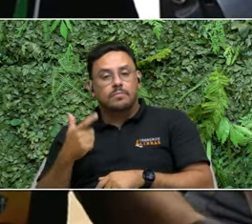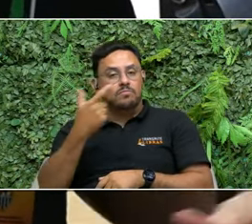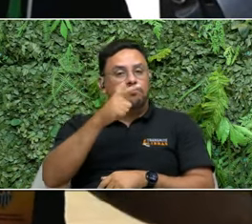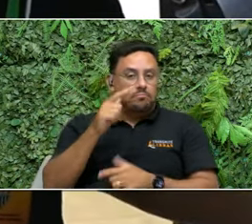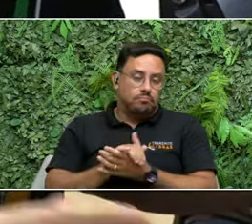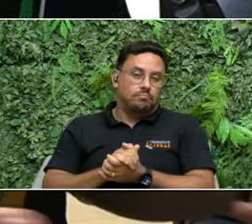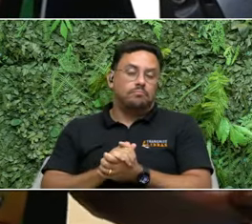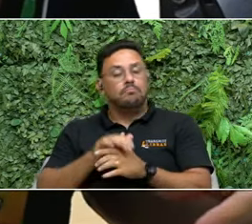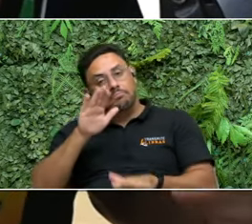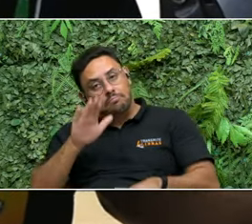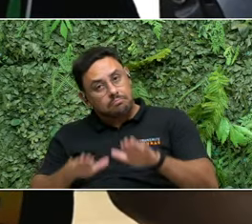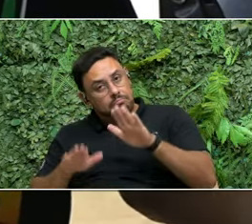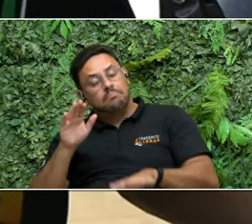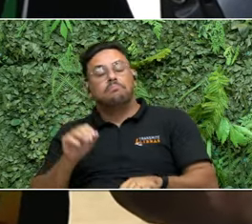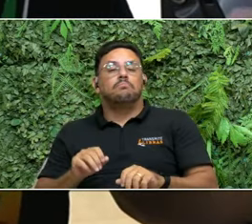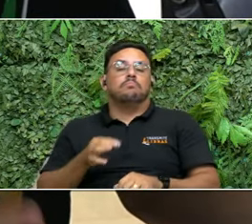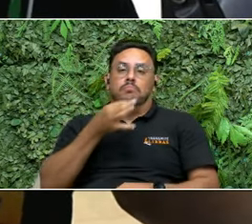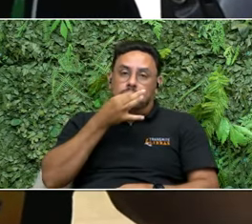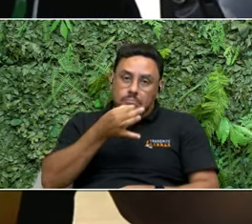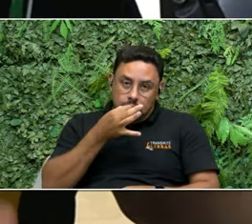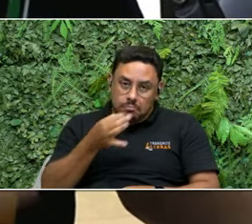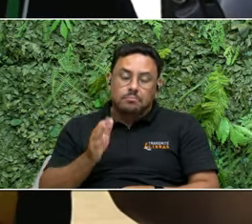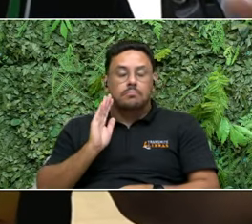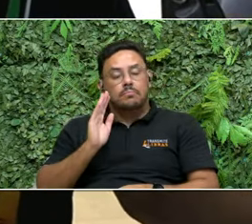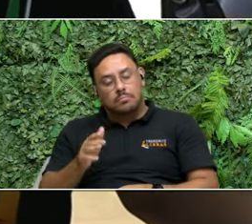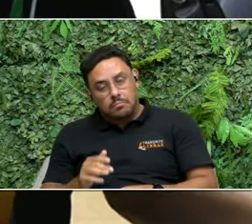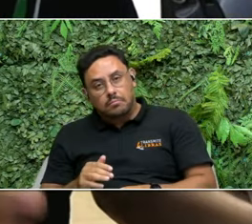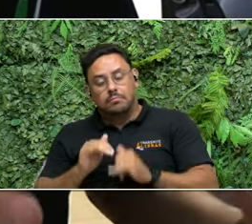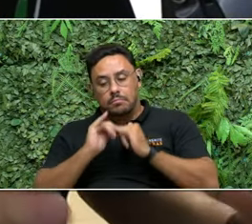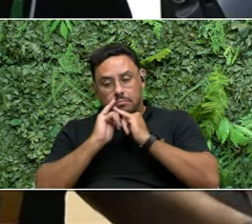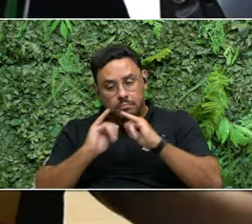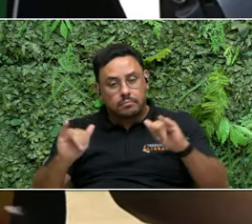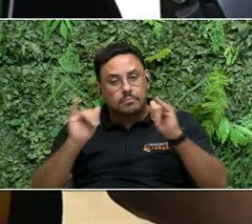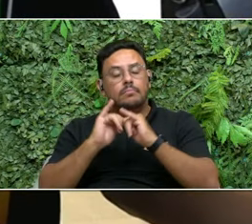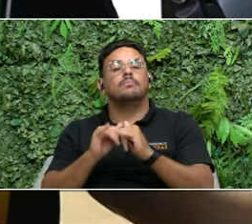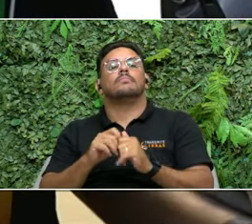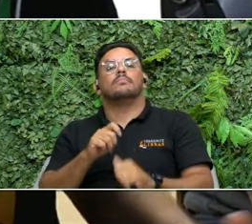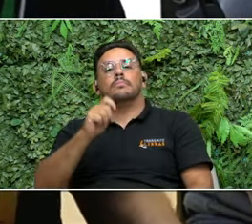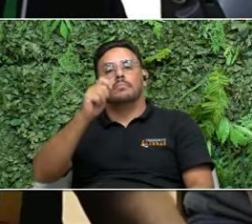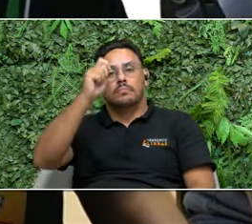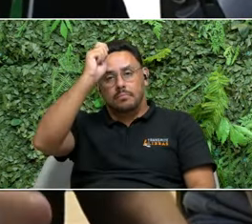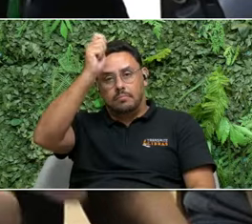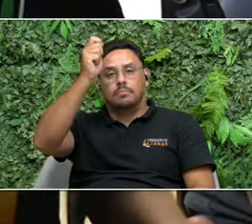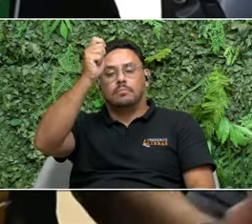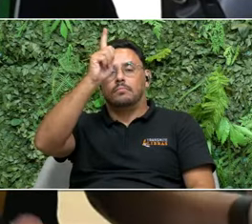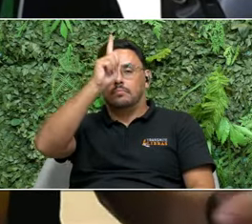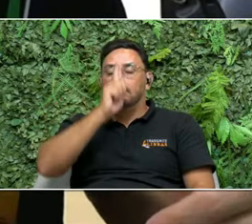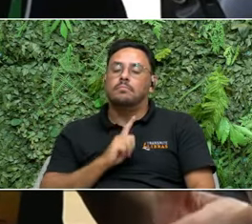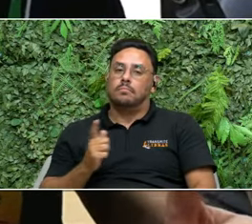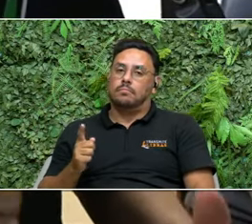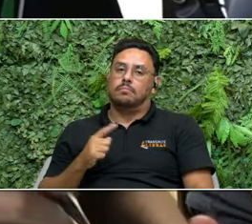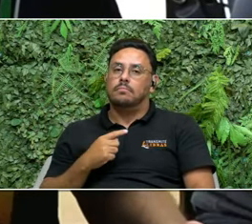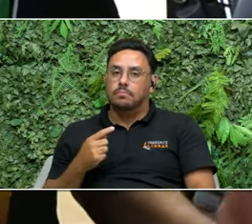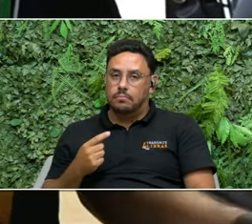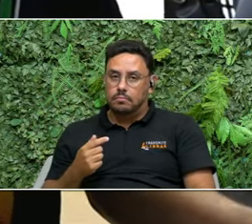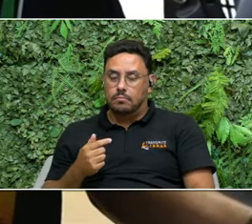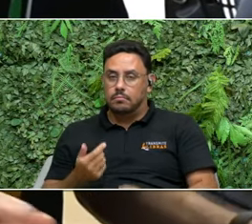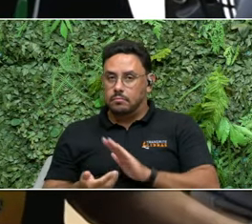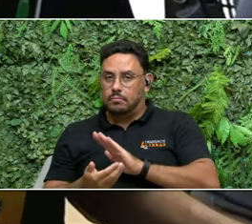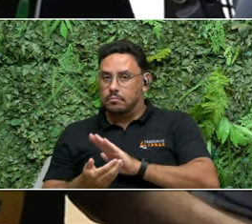tem talvez o árbitro já tivesse meio que avisado Olha tá amarelado você né vou te botar para